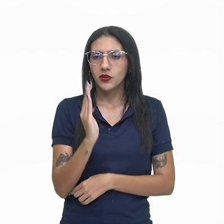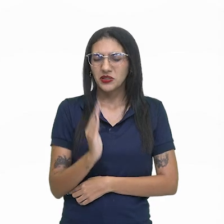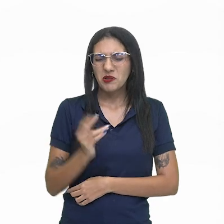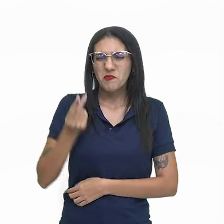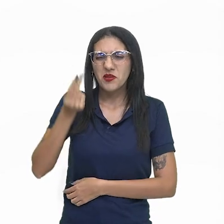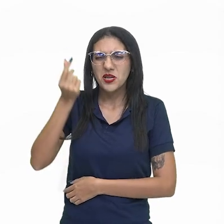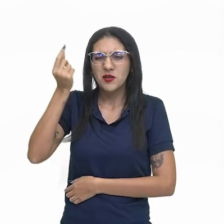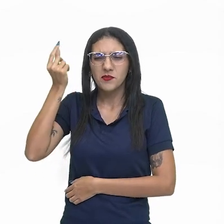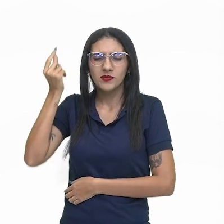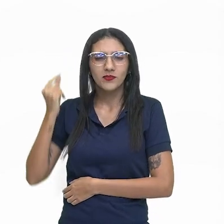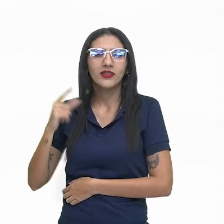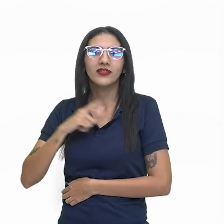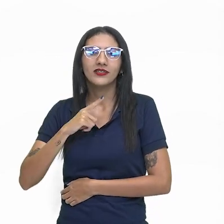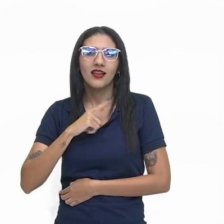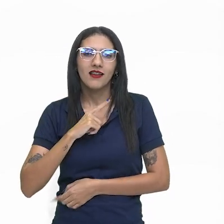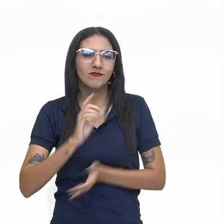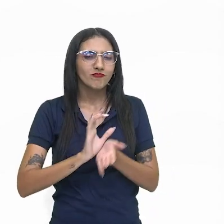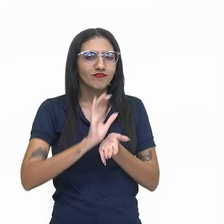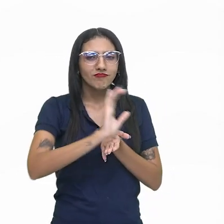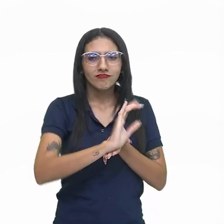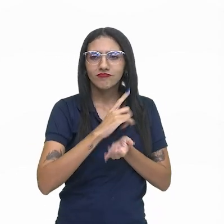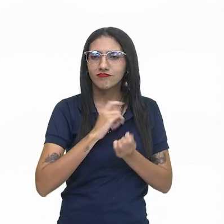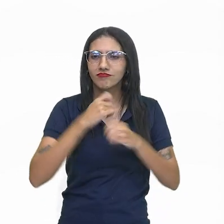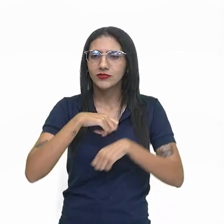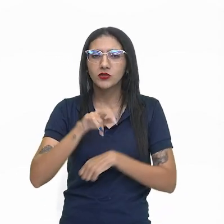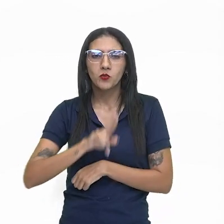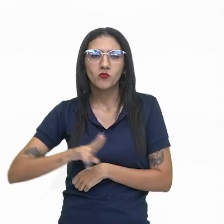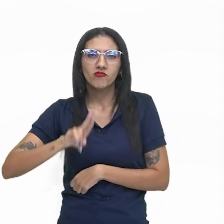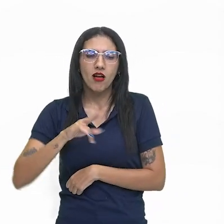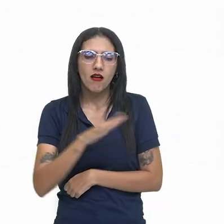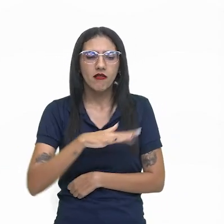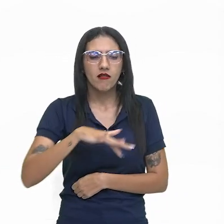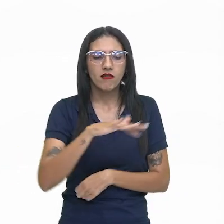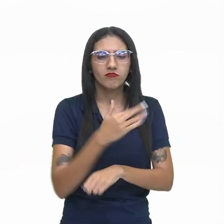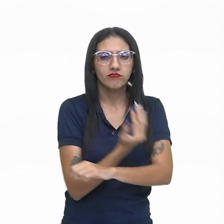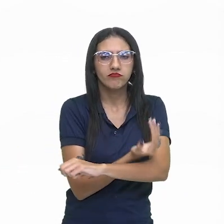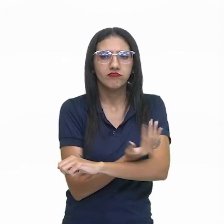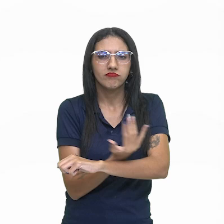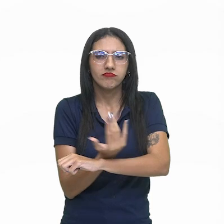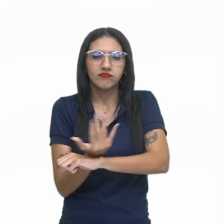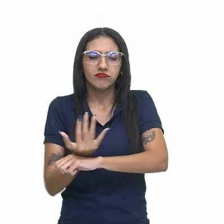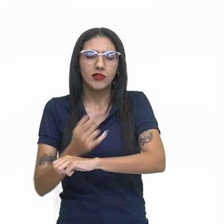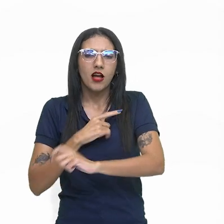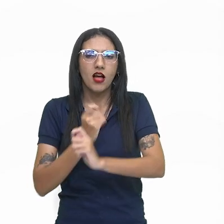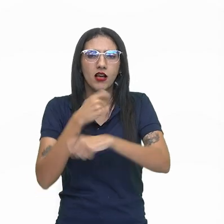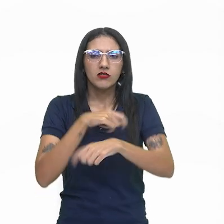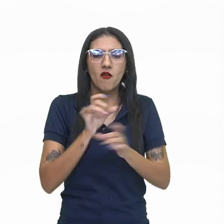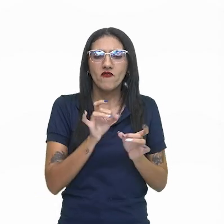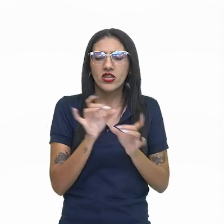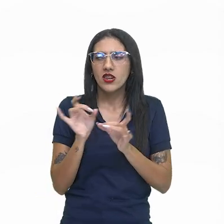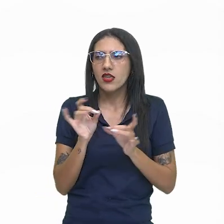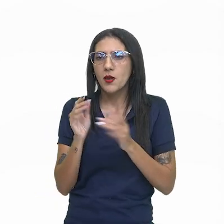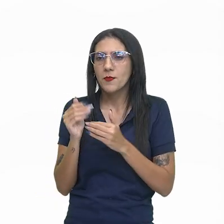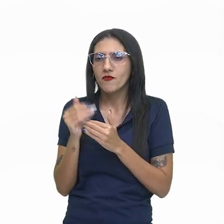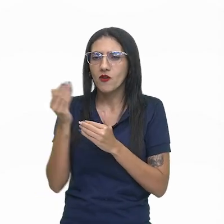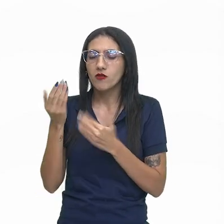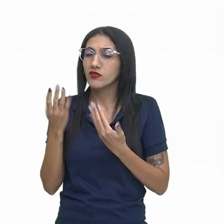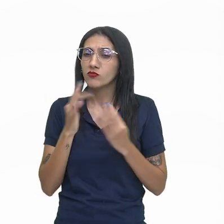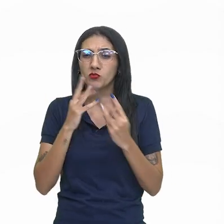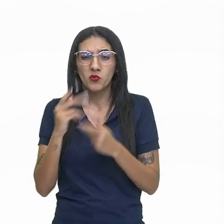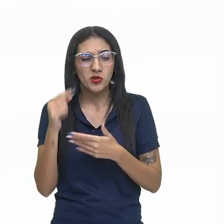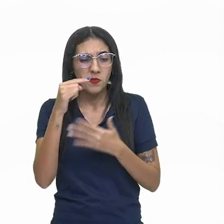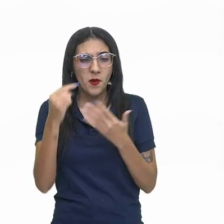época do Império, né? em utilizar as plantações aqui para exportação, tudo isso são decisões que